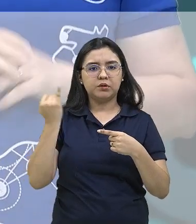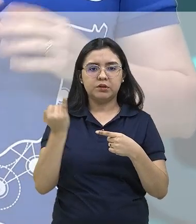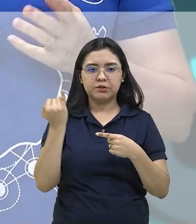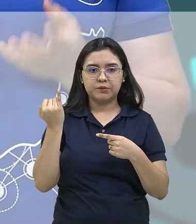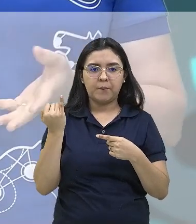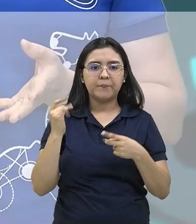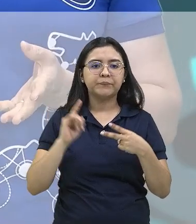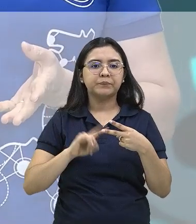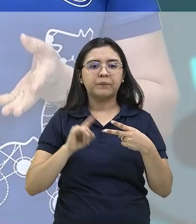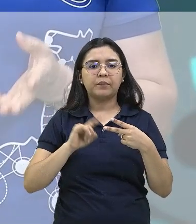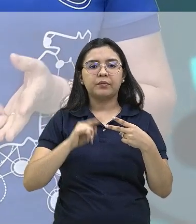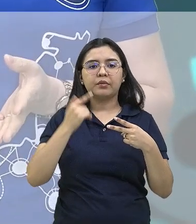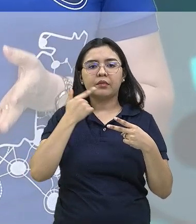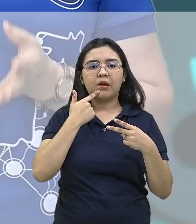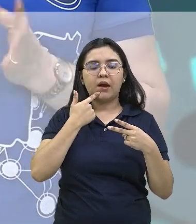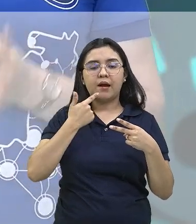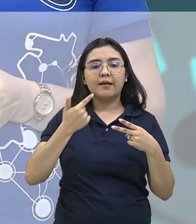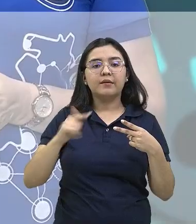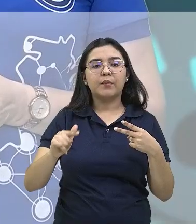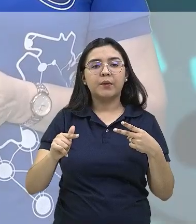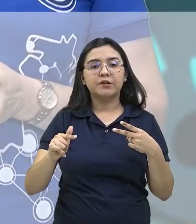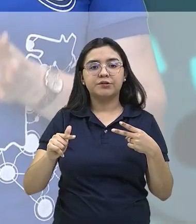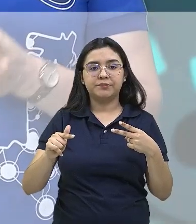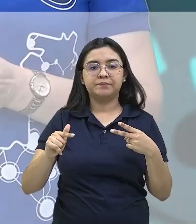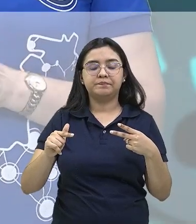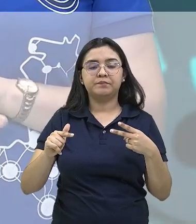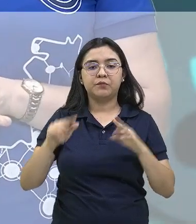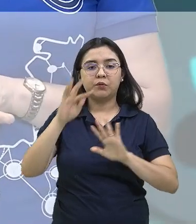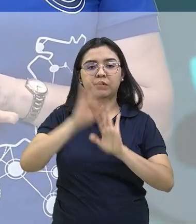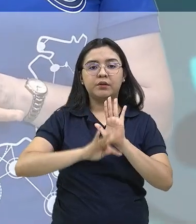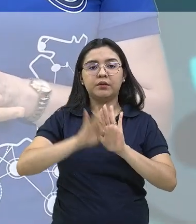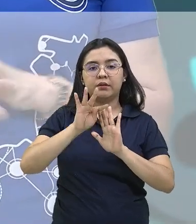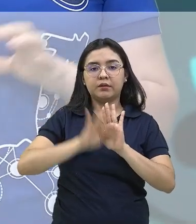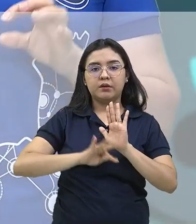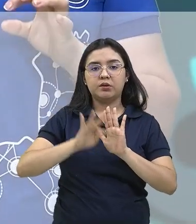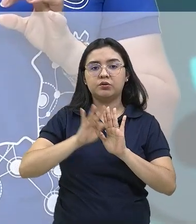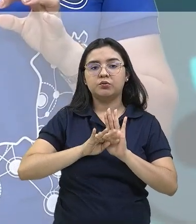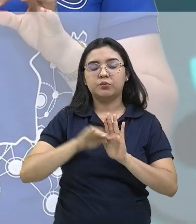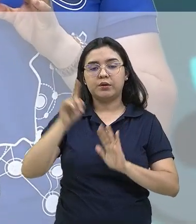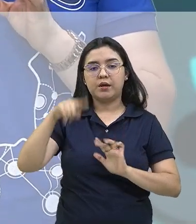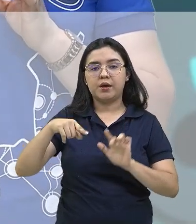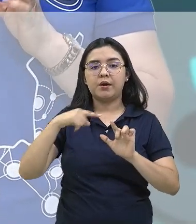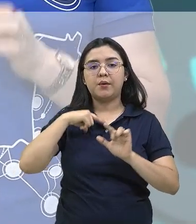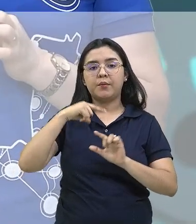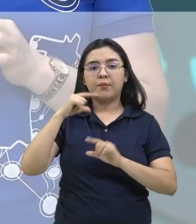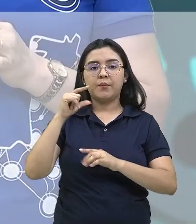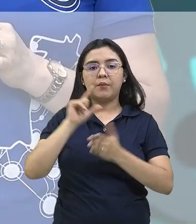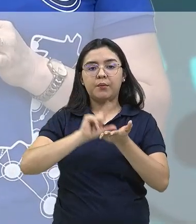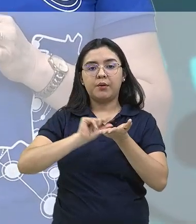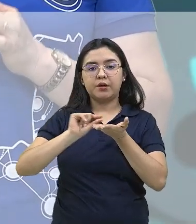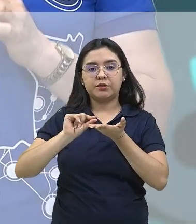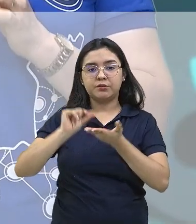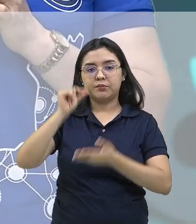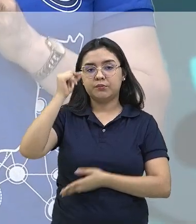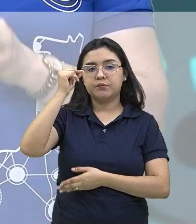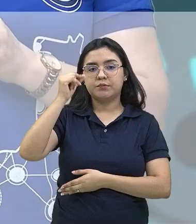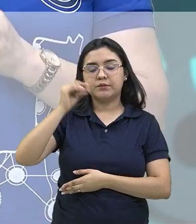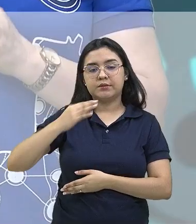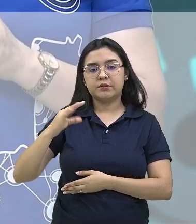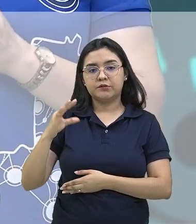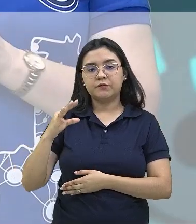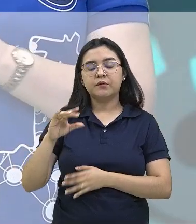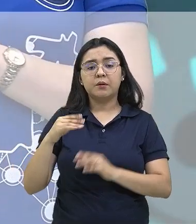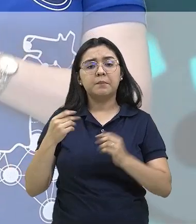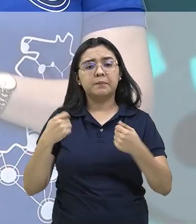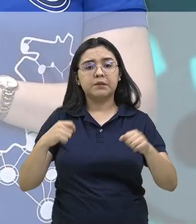a linguagem do texto acadêmico, que no caso é o artigo científico, seja objetivo, que tenha clareza